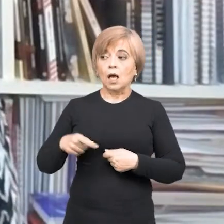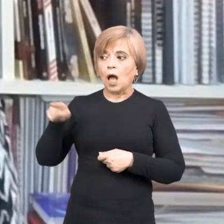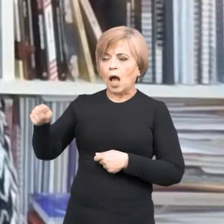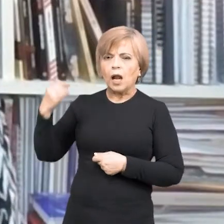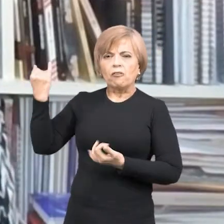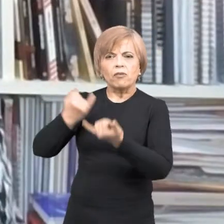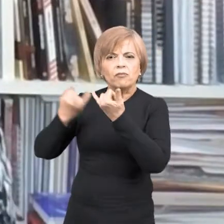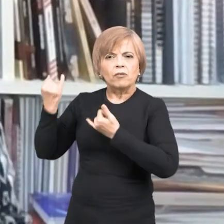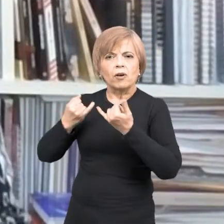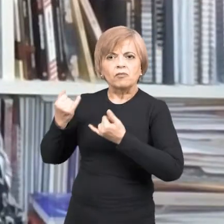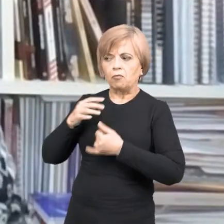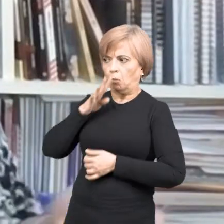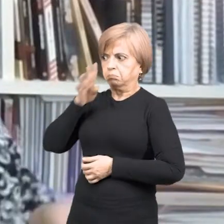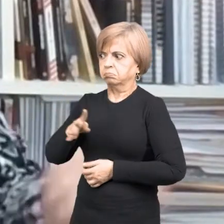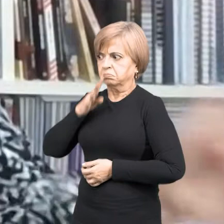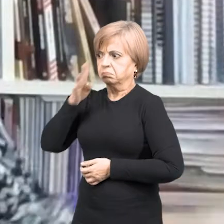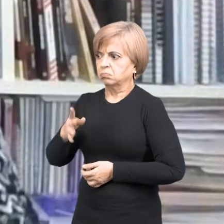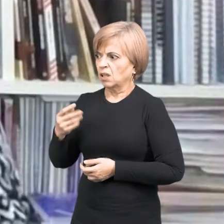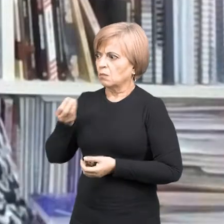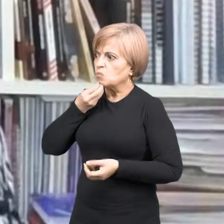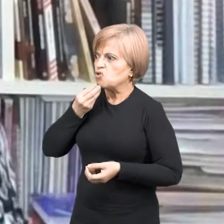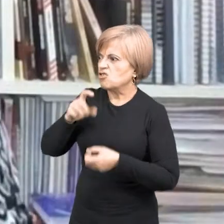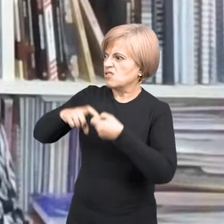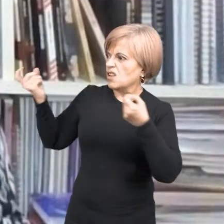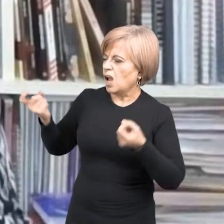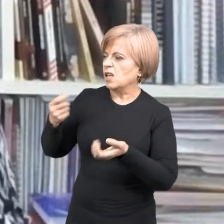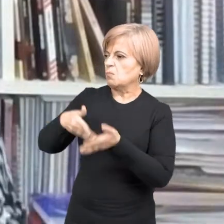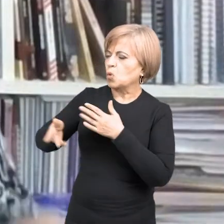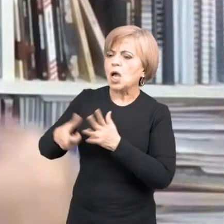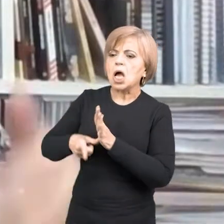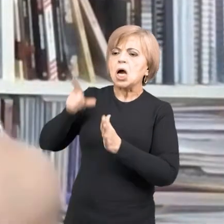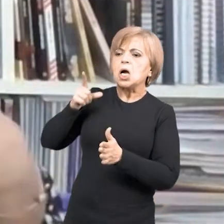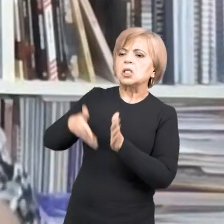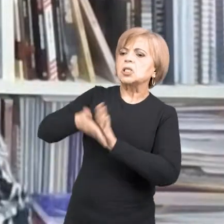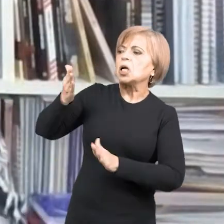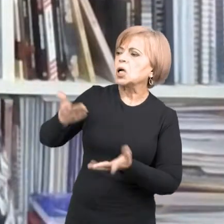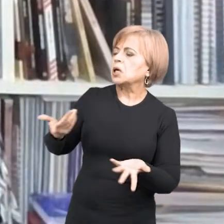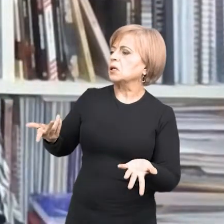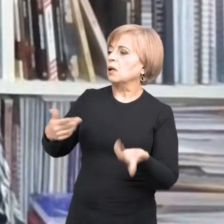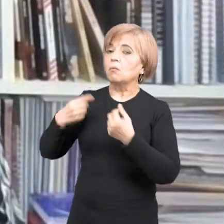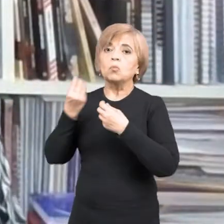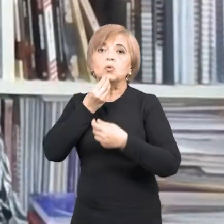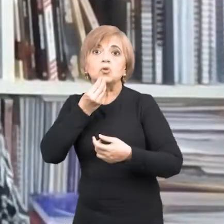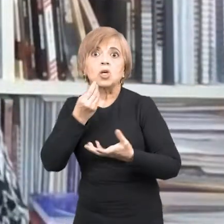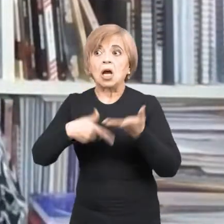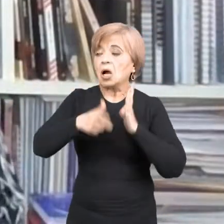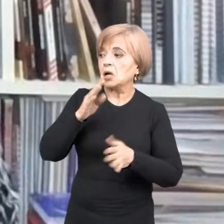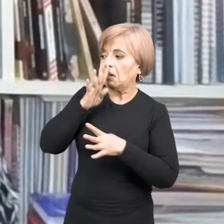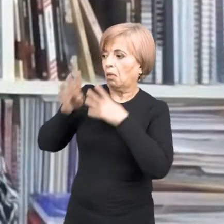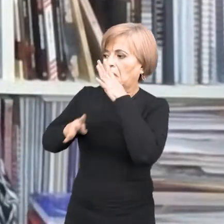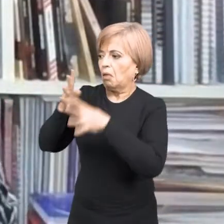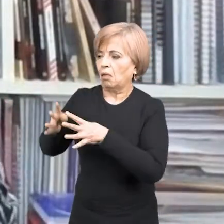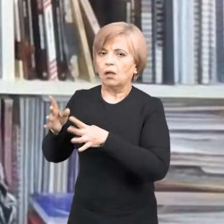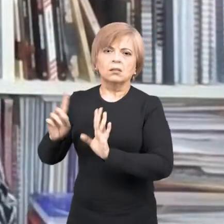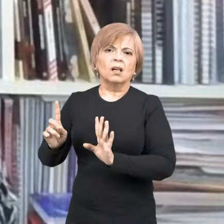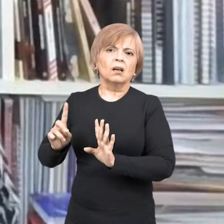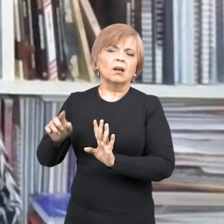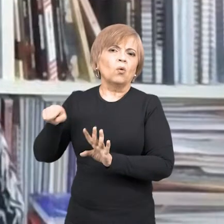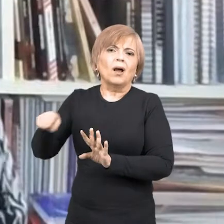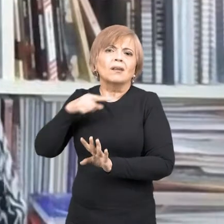julgar aquela mulher, sem pensar por que ela não tomou uma atitude antes, por que ela não fez de outra forma. Ela fez